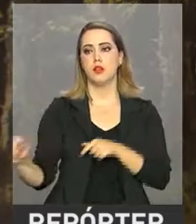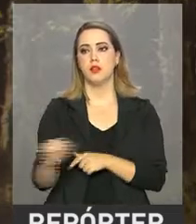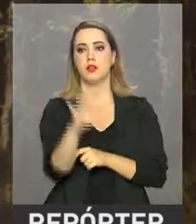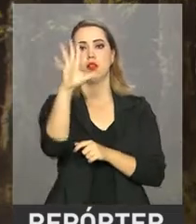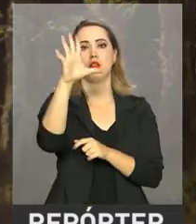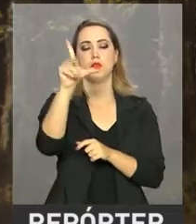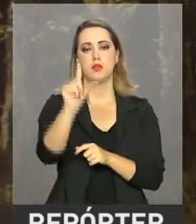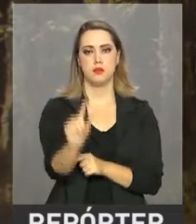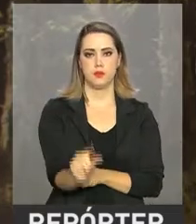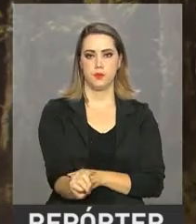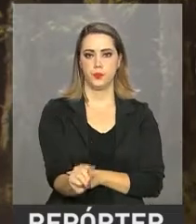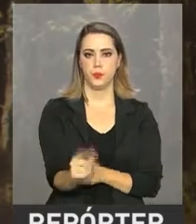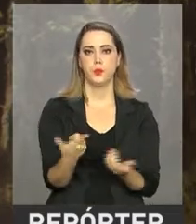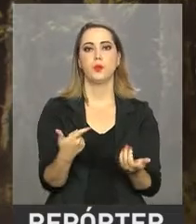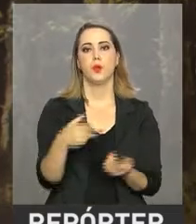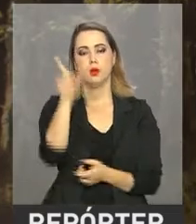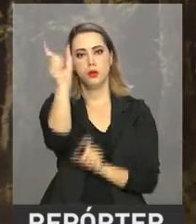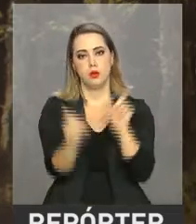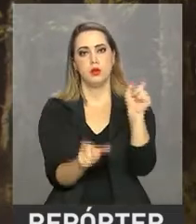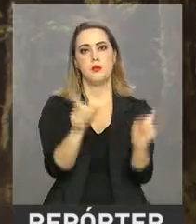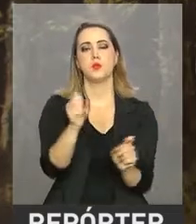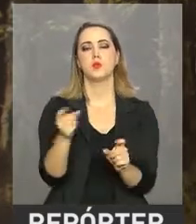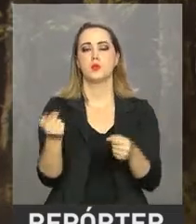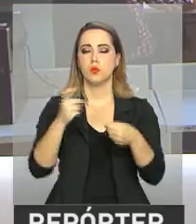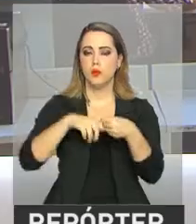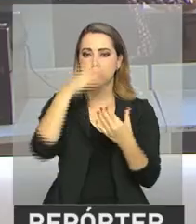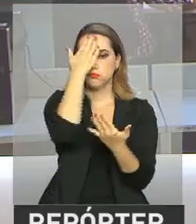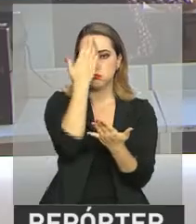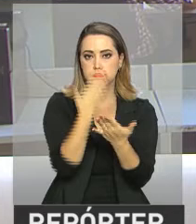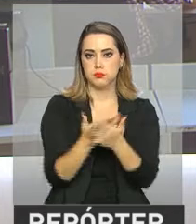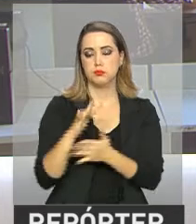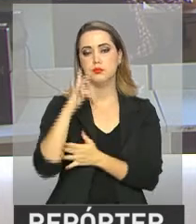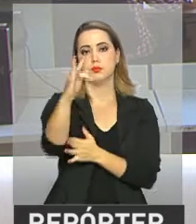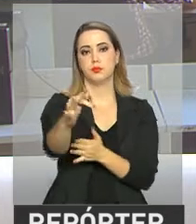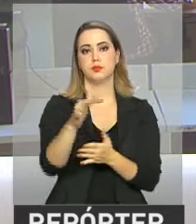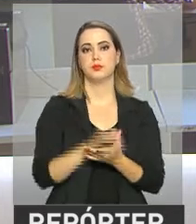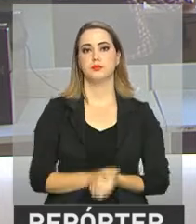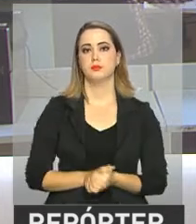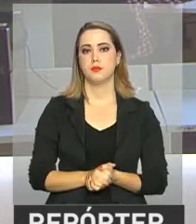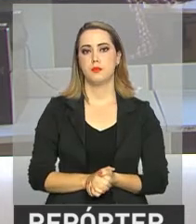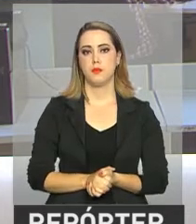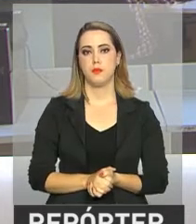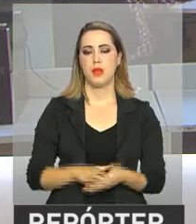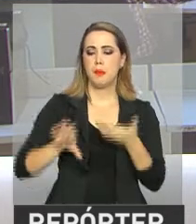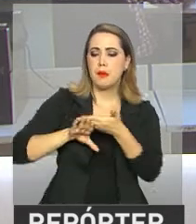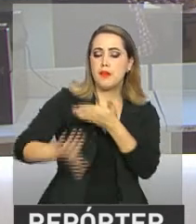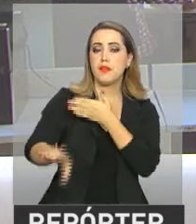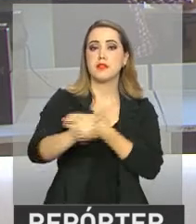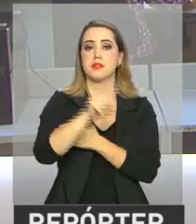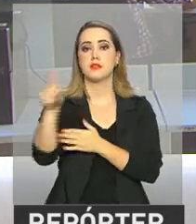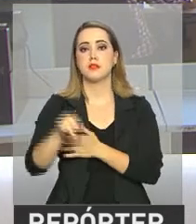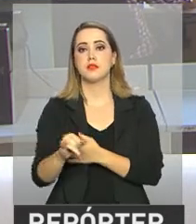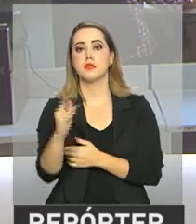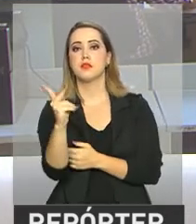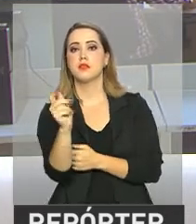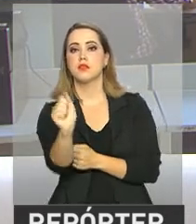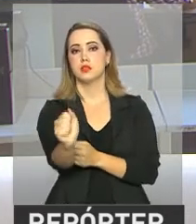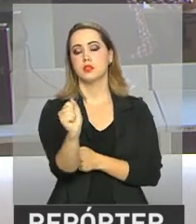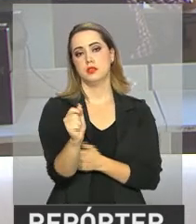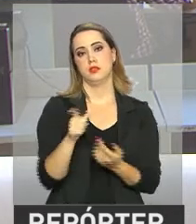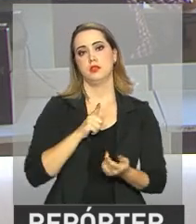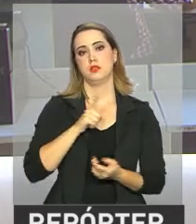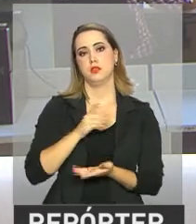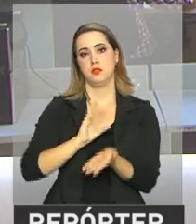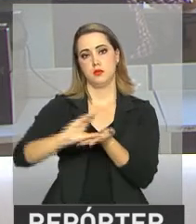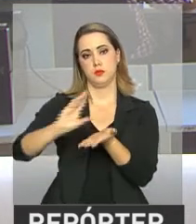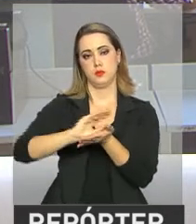brasileiro a voltar a ter confiança no futuro o combate a zica no país vai contar com 23 milhões de